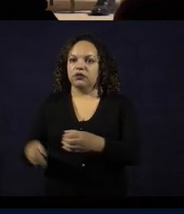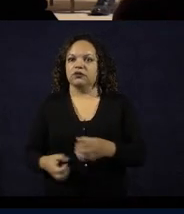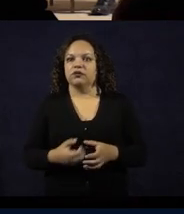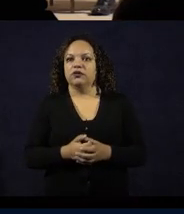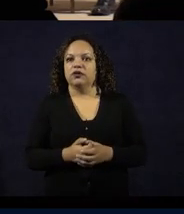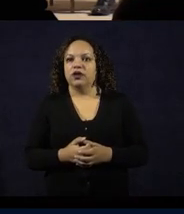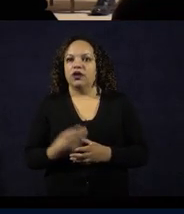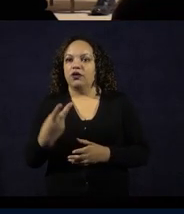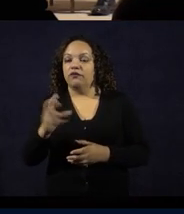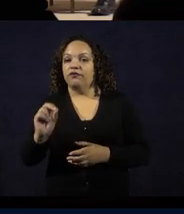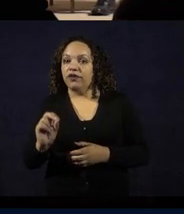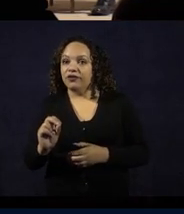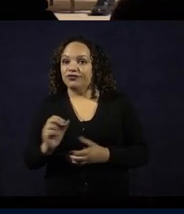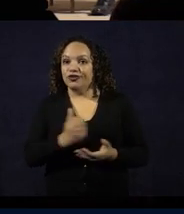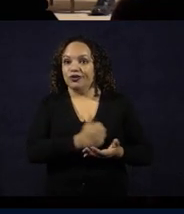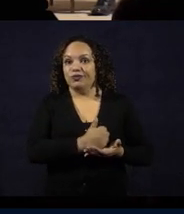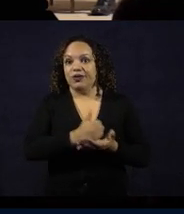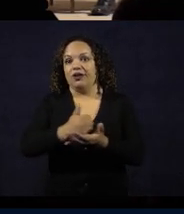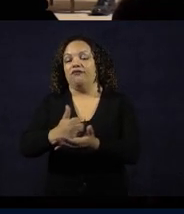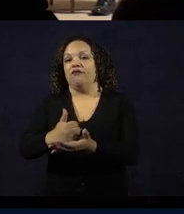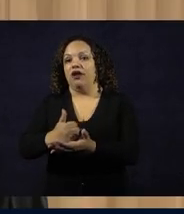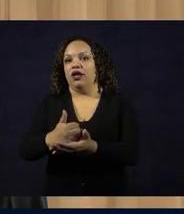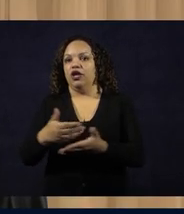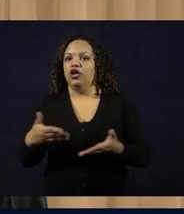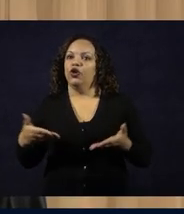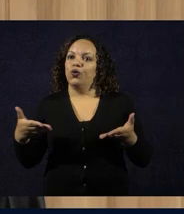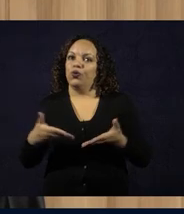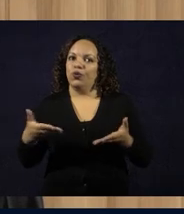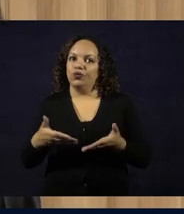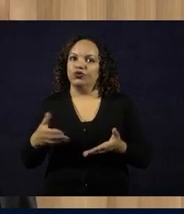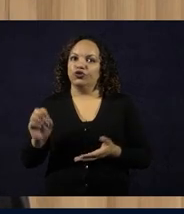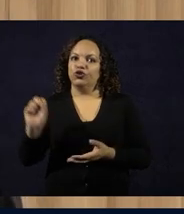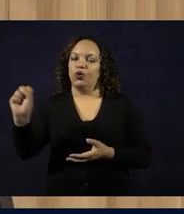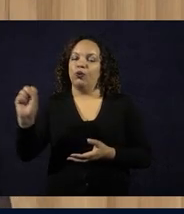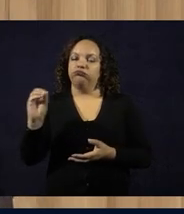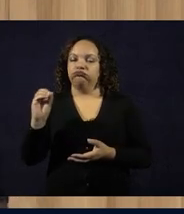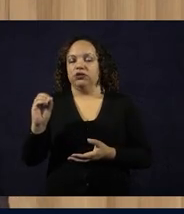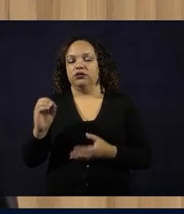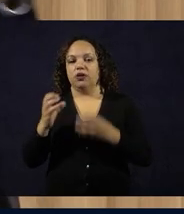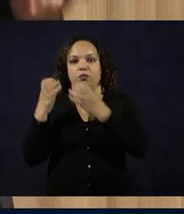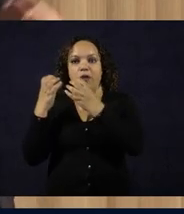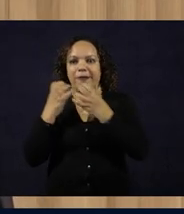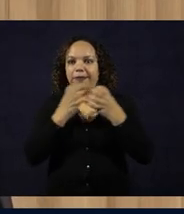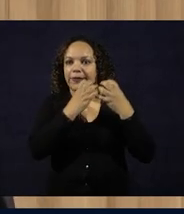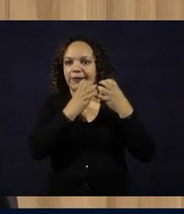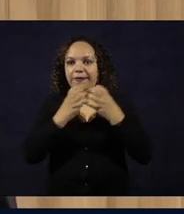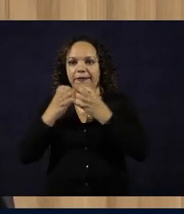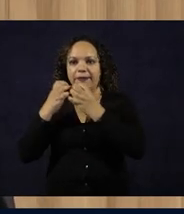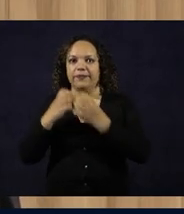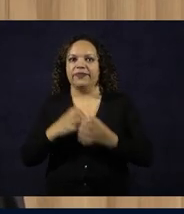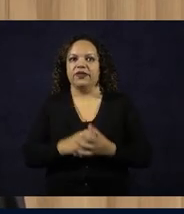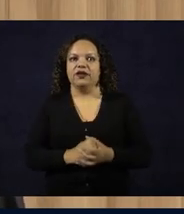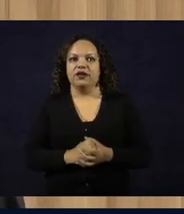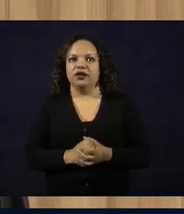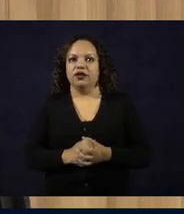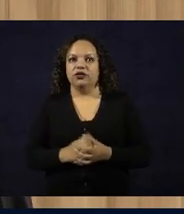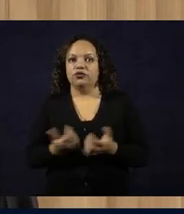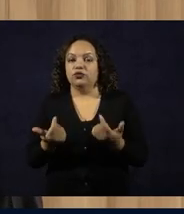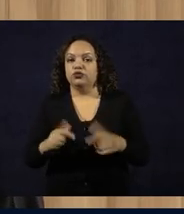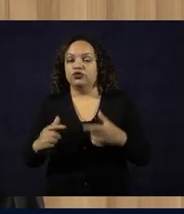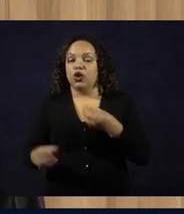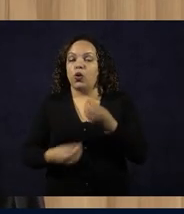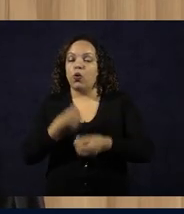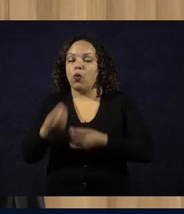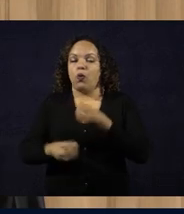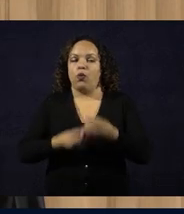continua sendo frete só que hoje o preço do Milho tá 80 e na época tava 50 né reais o saco na fazenda então às vezes não dava nem mais